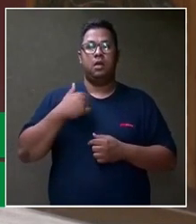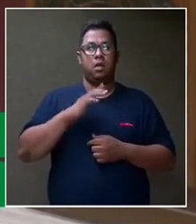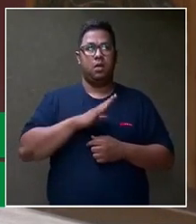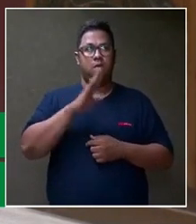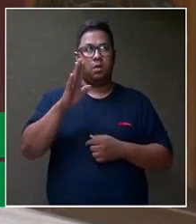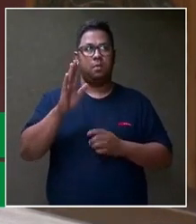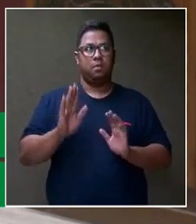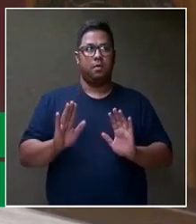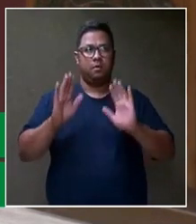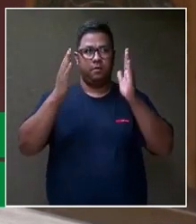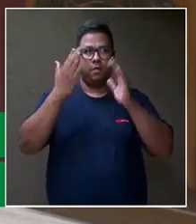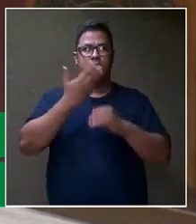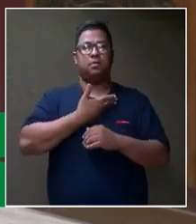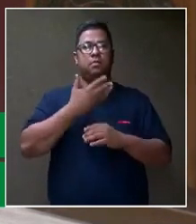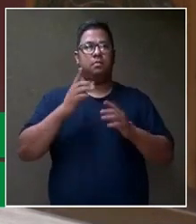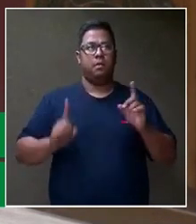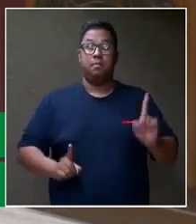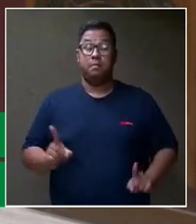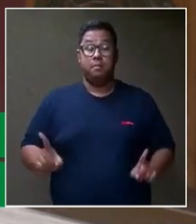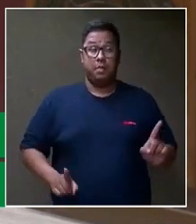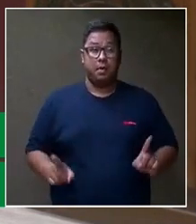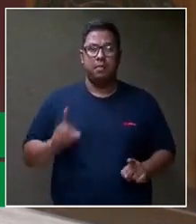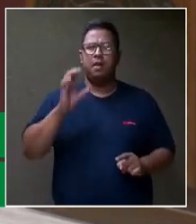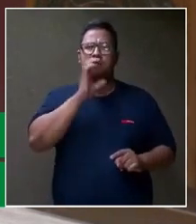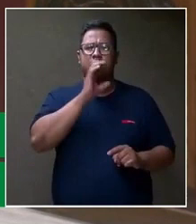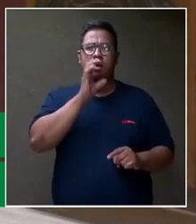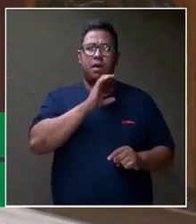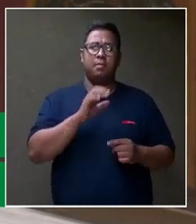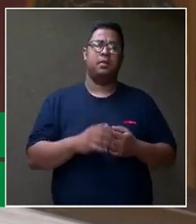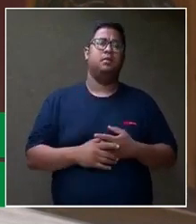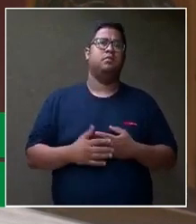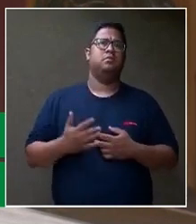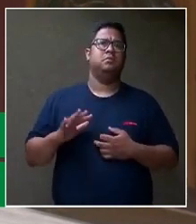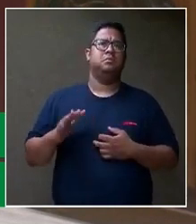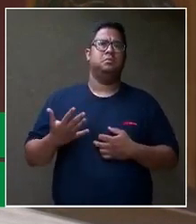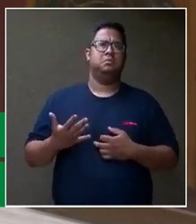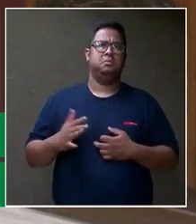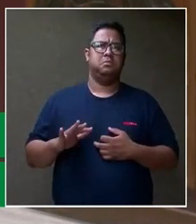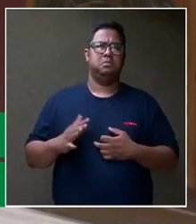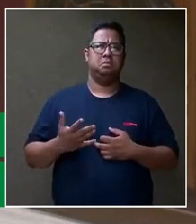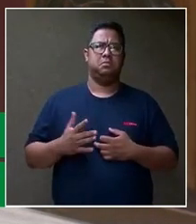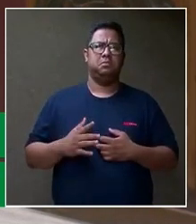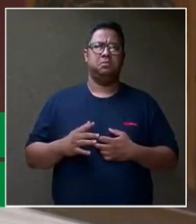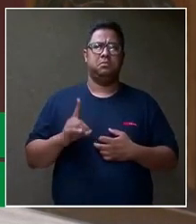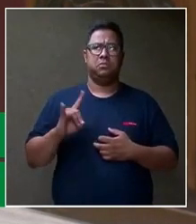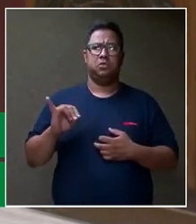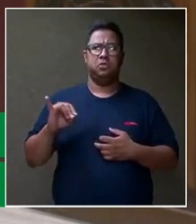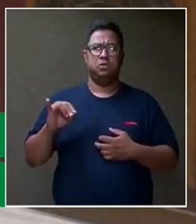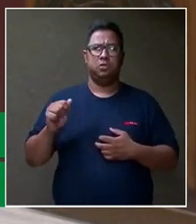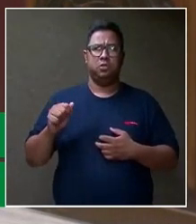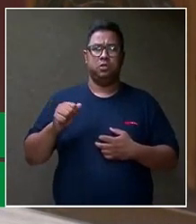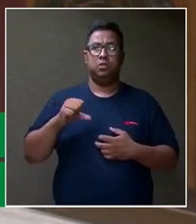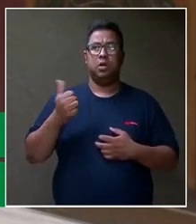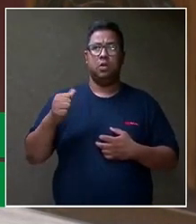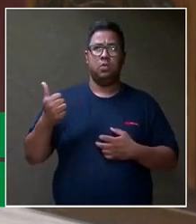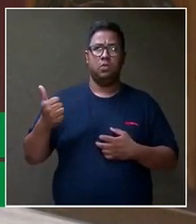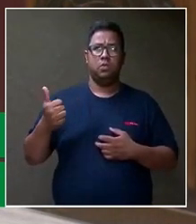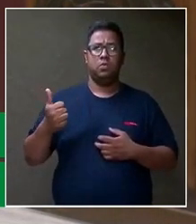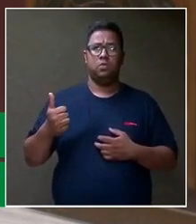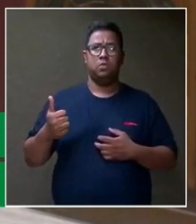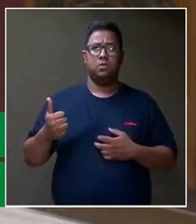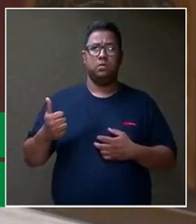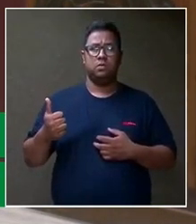no, de formatura de uma prima minha e ela teve lá rapidinho, foi questão de... No dia 11? É, no sábado. No sábado.